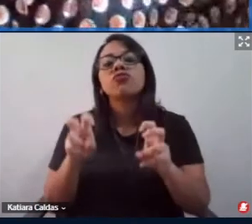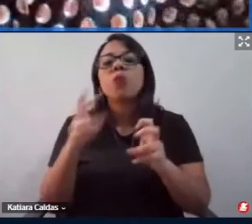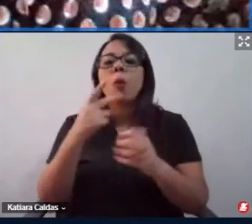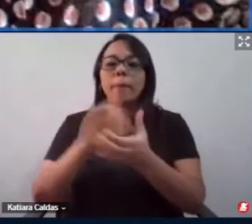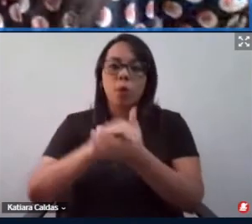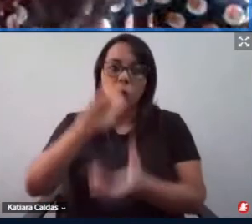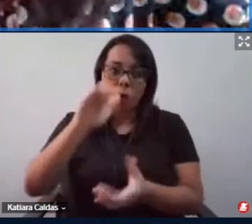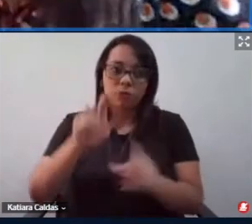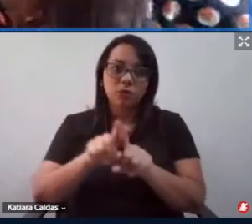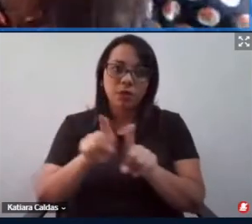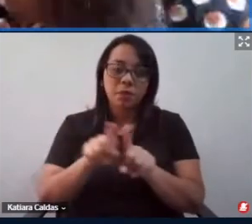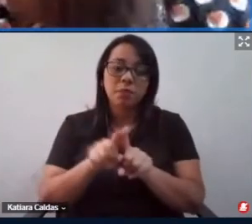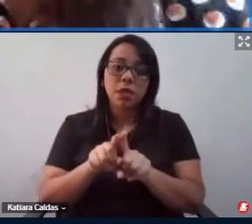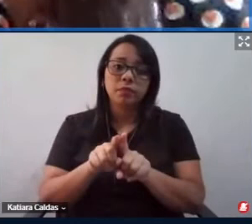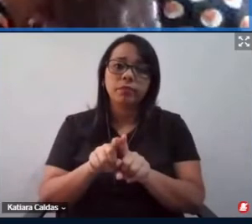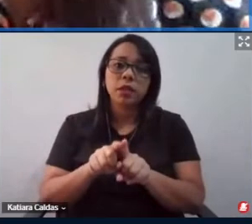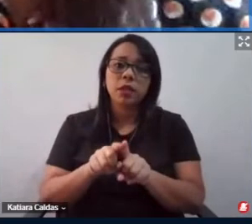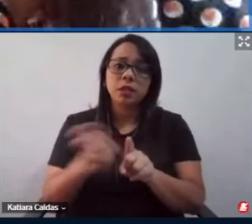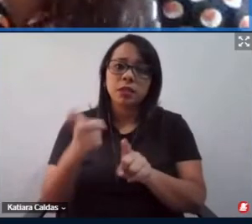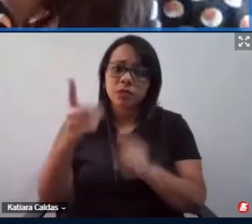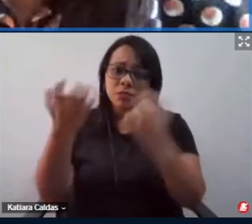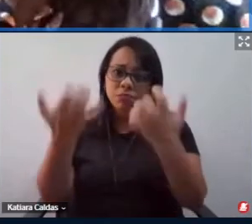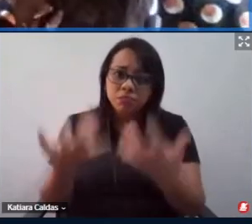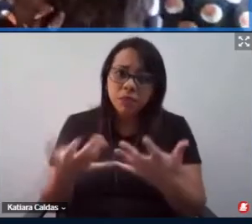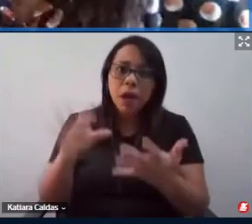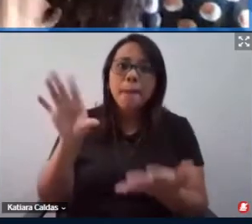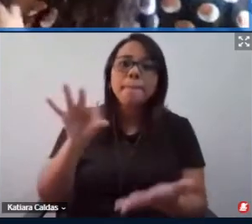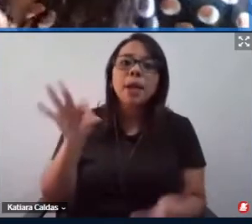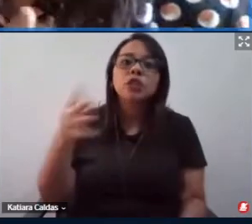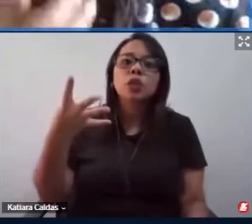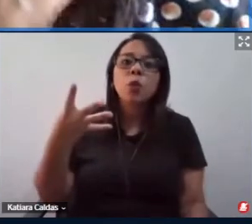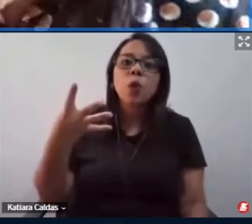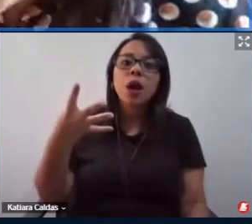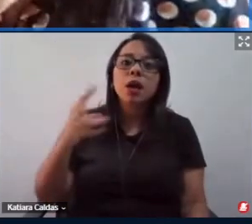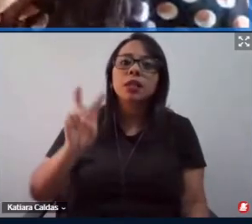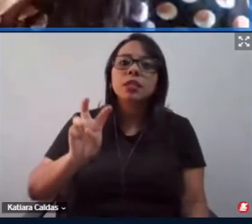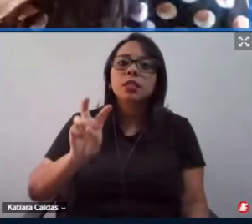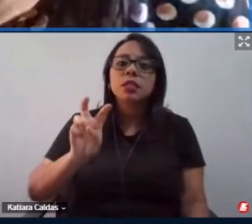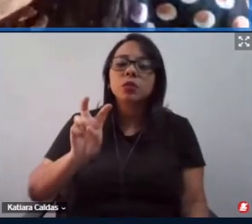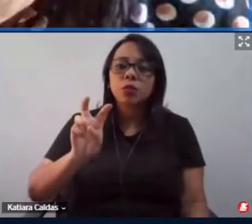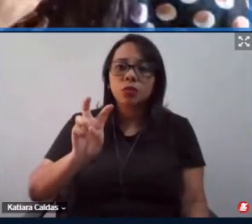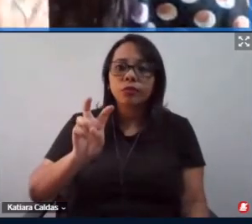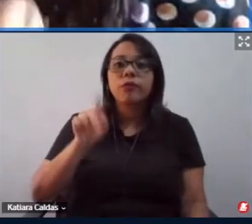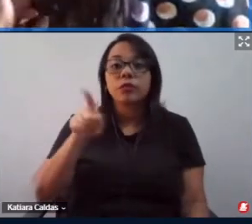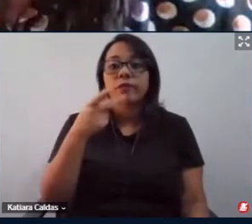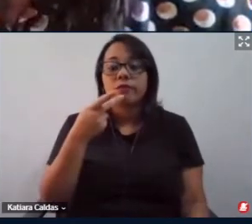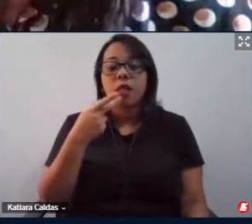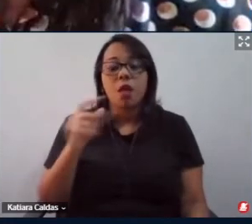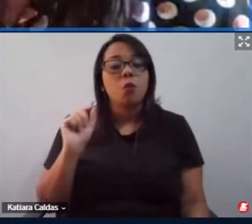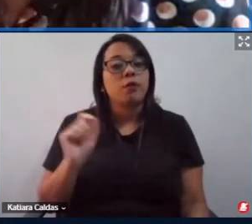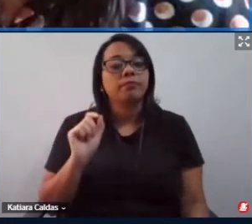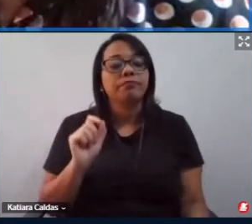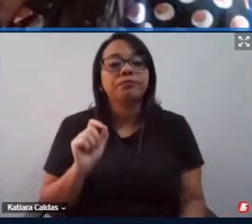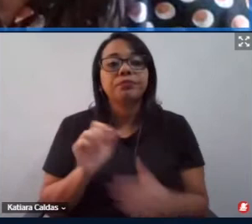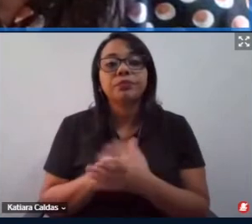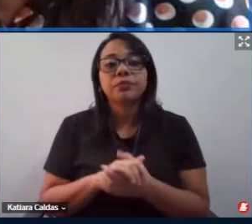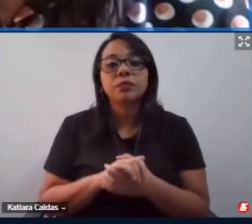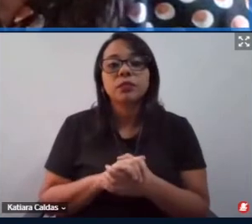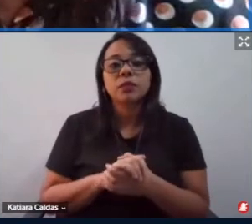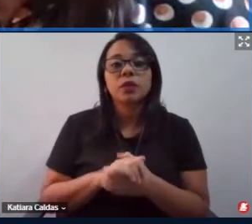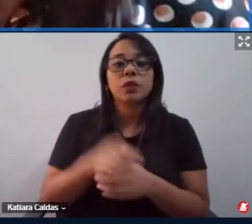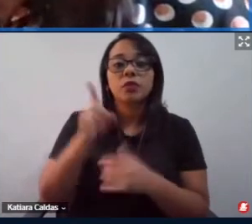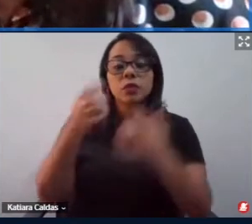eu gostaria de te ouvir, página 45, que tu me respondesse a seguinte questão. Tu dizes que